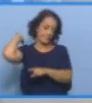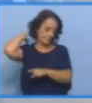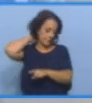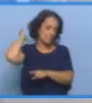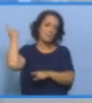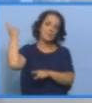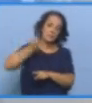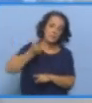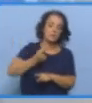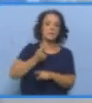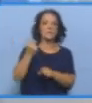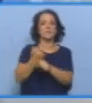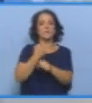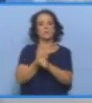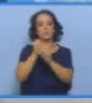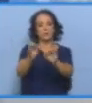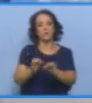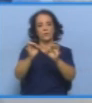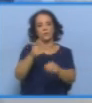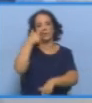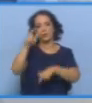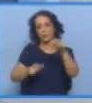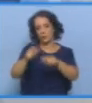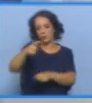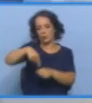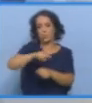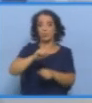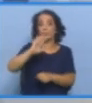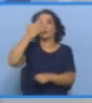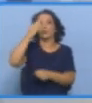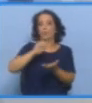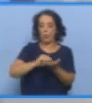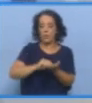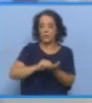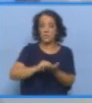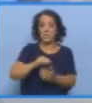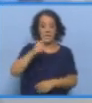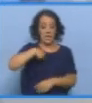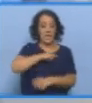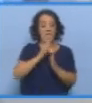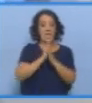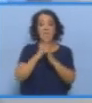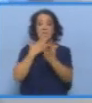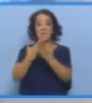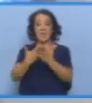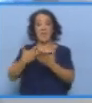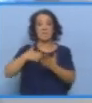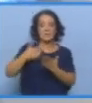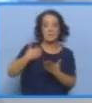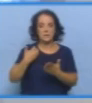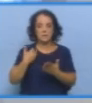as pessoas, o povo, e ali particularmente os mais necessitados e pobres. É preciso que a igreja incomode, porque se a igreja não incomoda, é uma igreja que não presta,